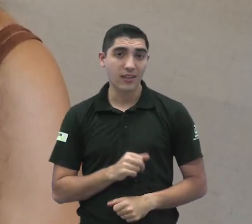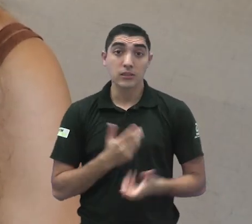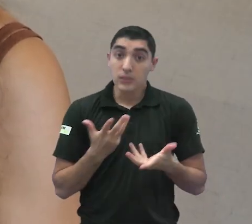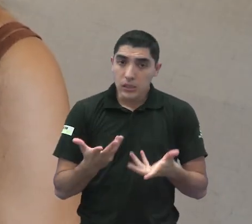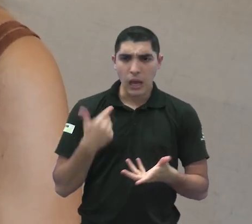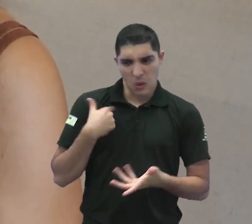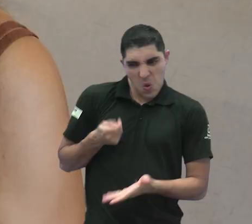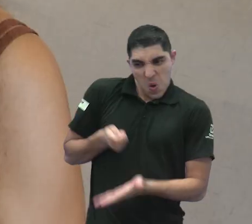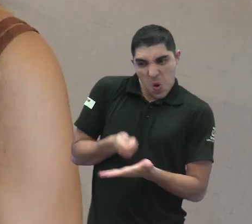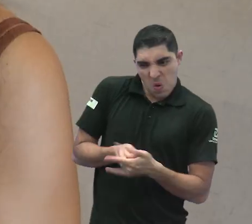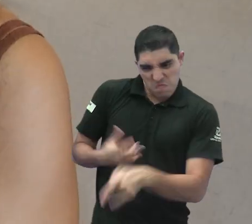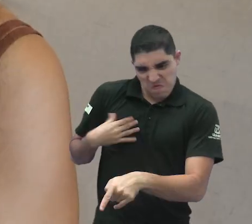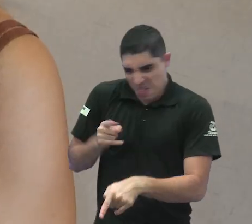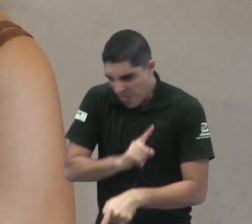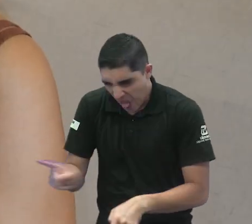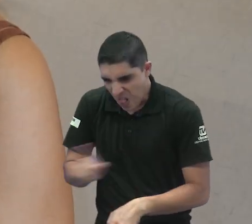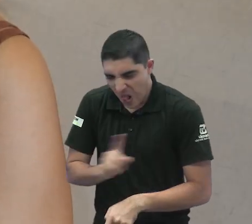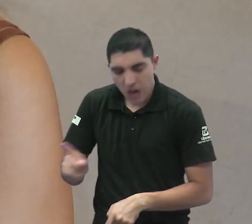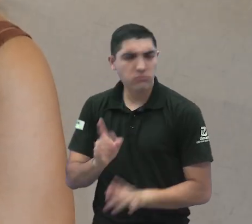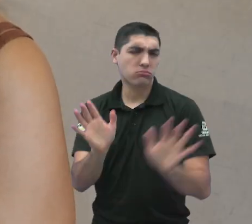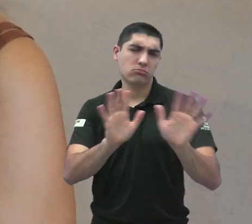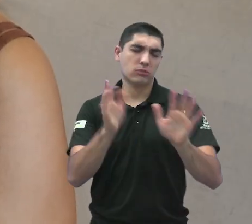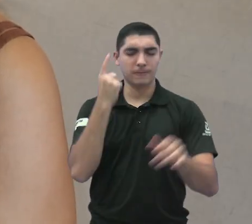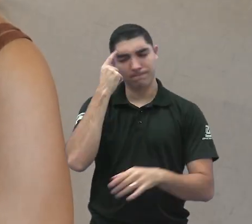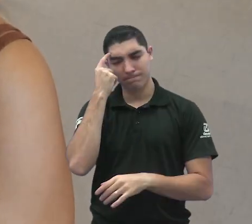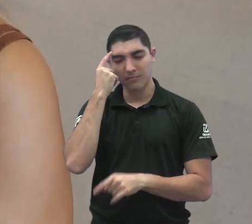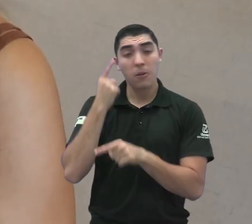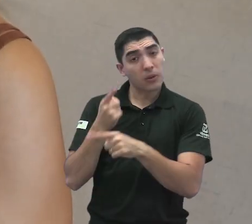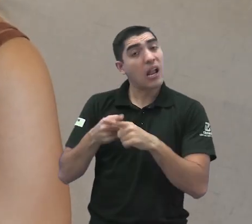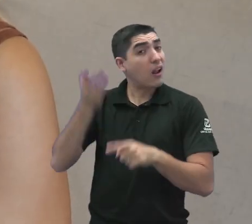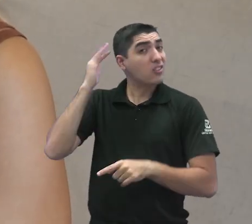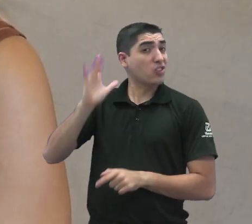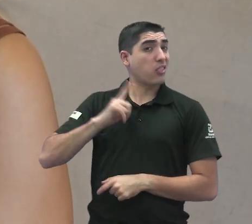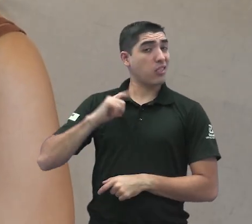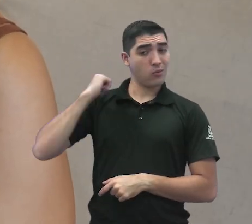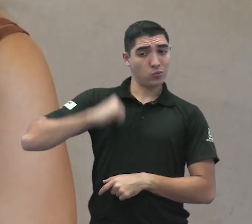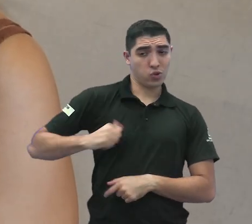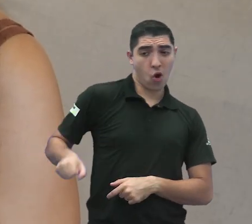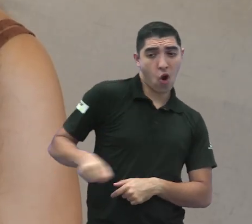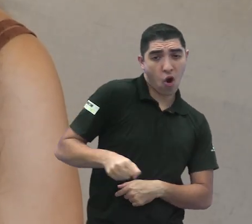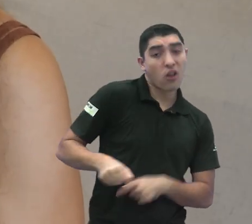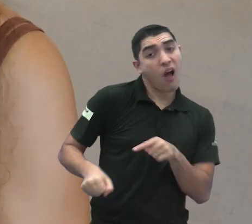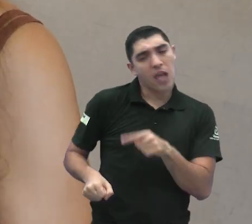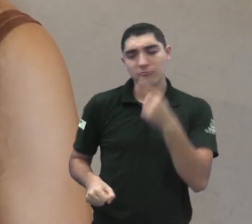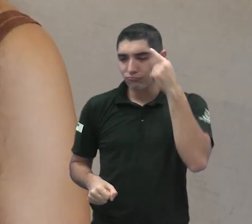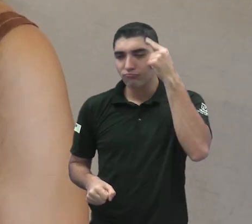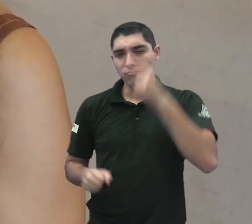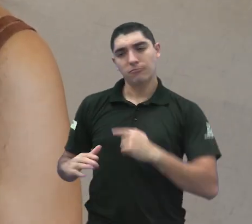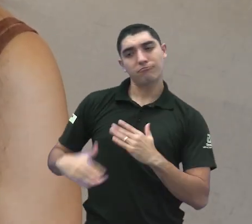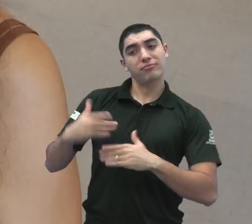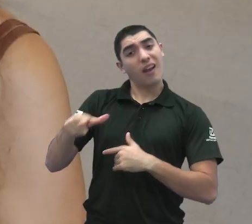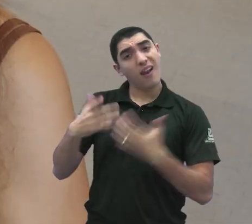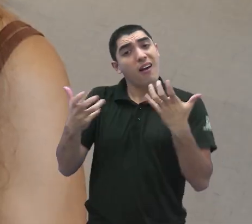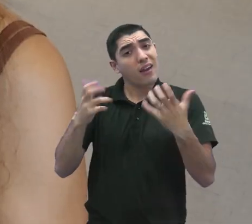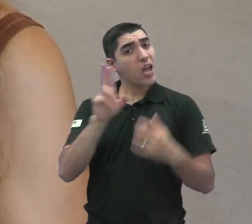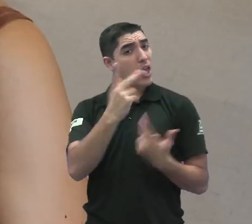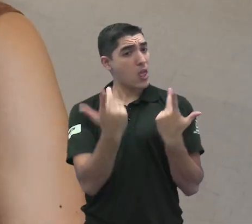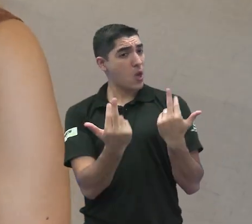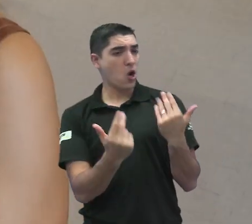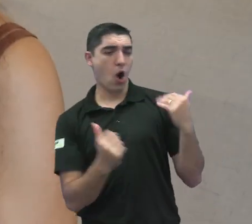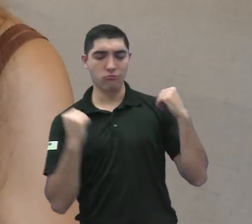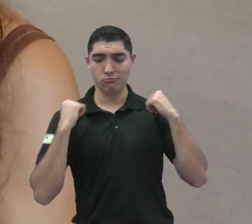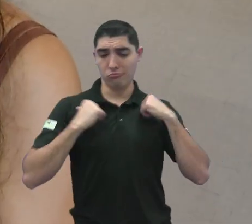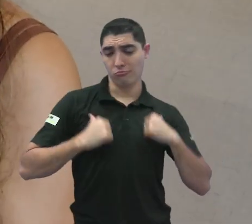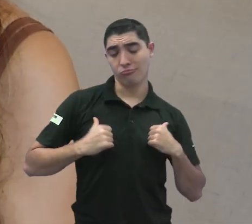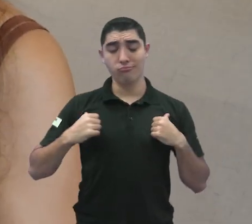Então, eu não queria forçar ela a voltar para a mochila de rodinha que ela já tinha. E ela cresceu, ela quer também usar a mochila